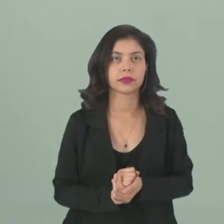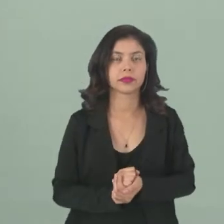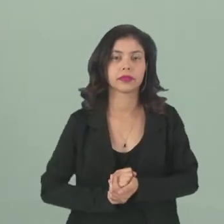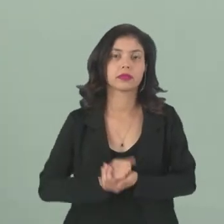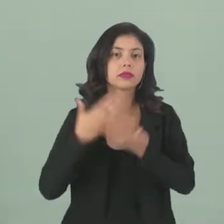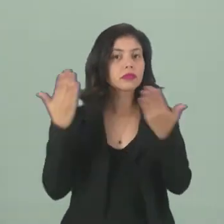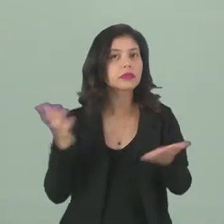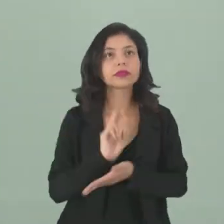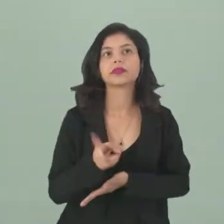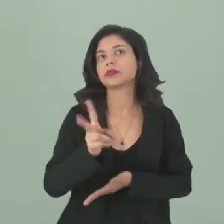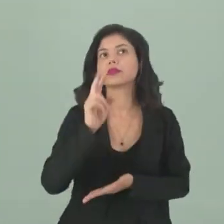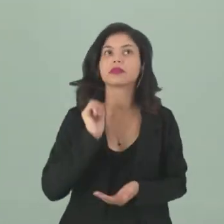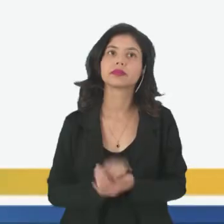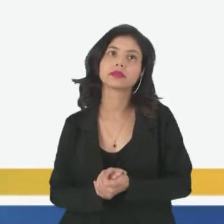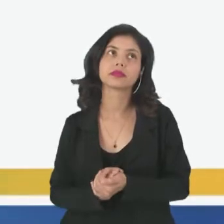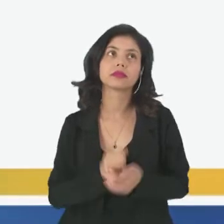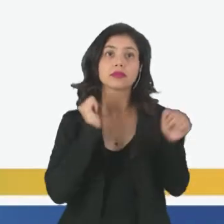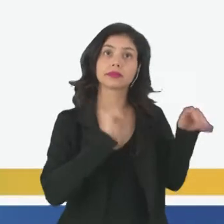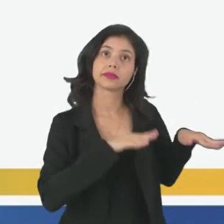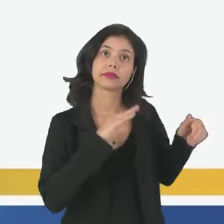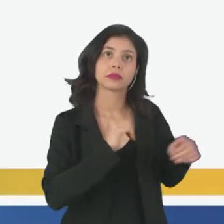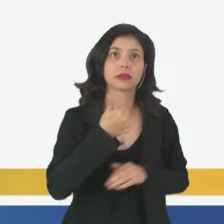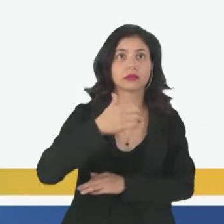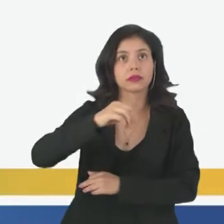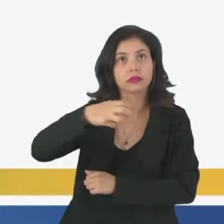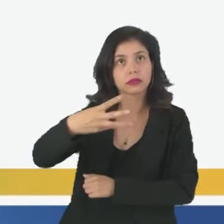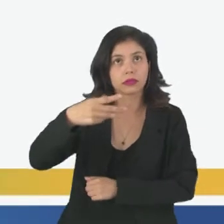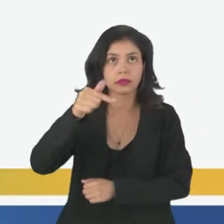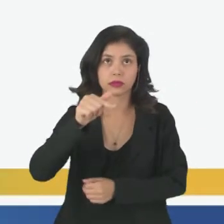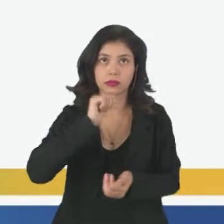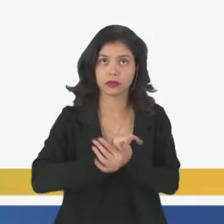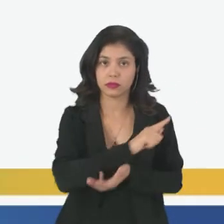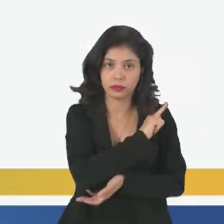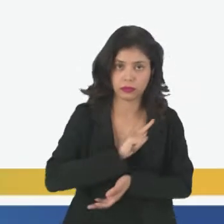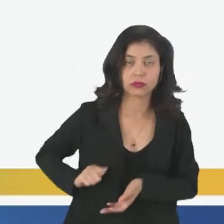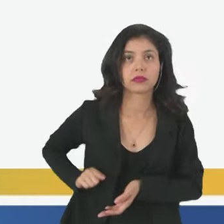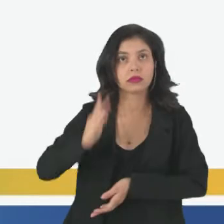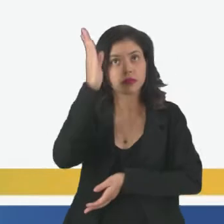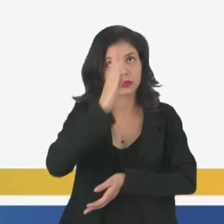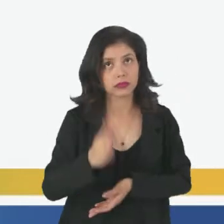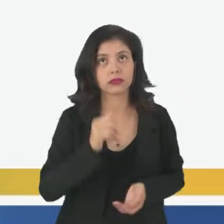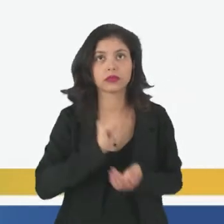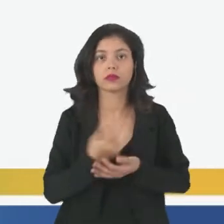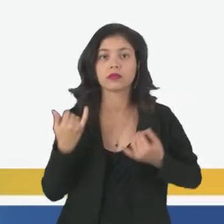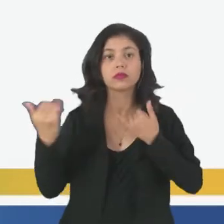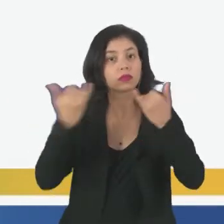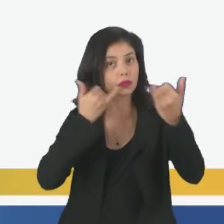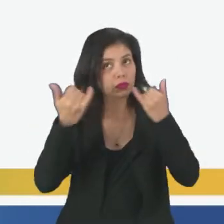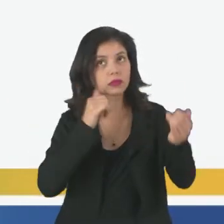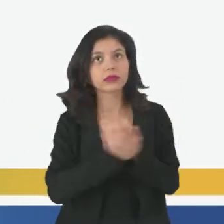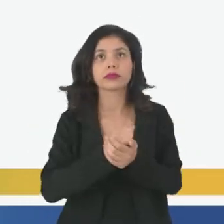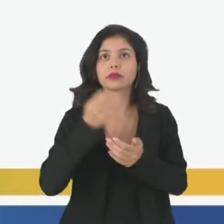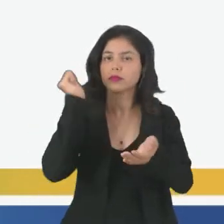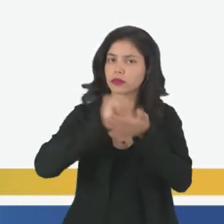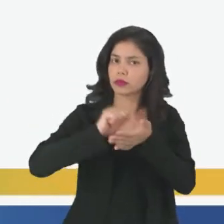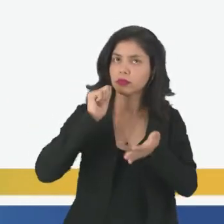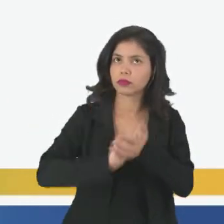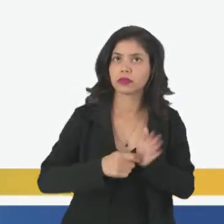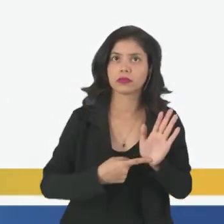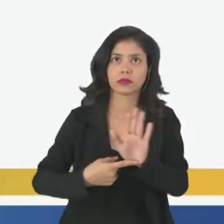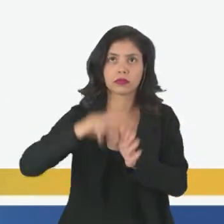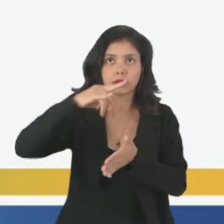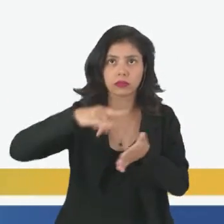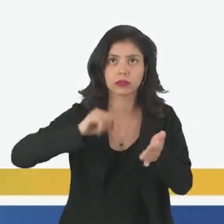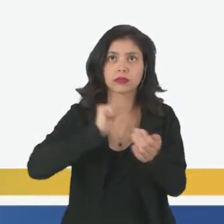Velha. Continuando. Em setembro de 1937, o governo brasileiro divulgou um documento